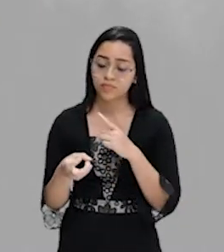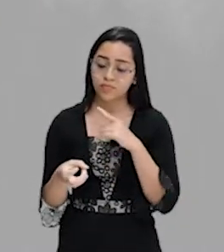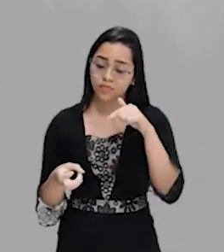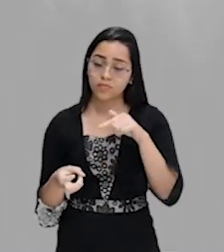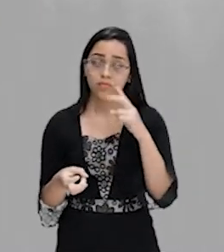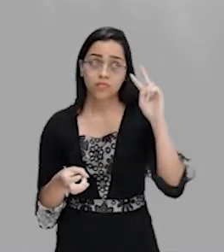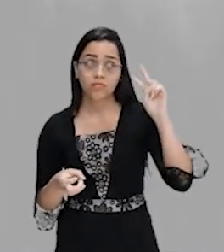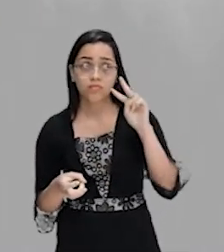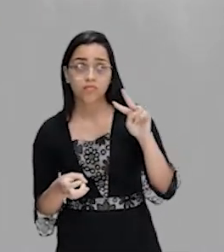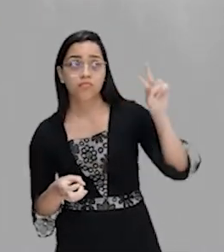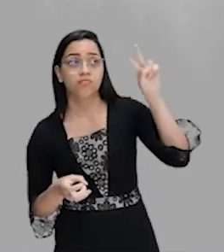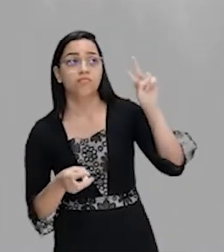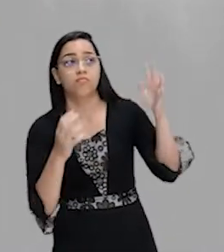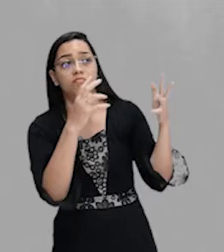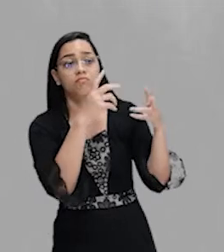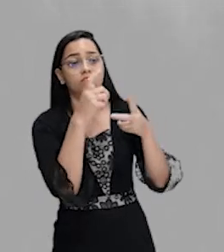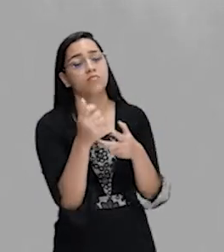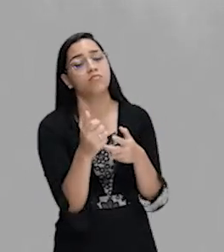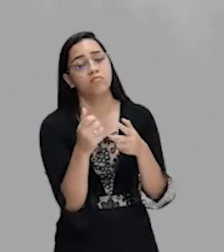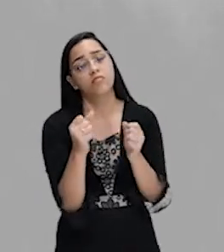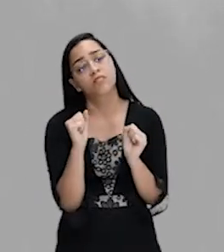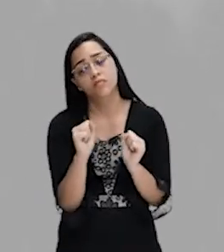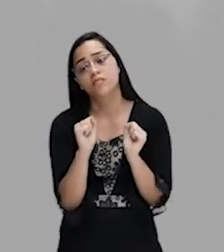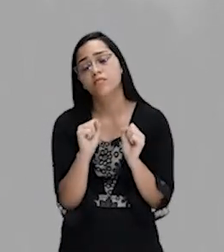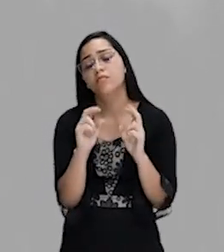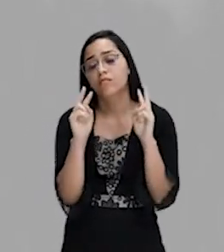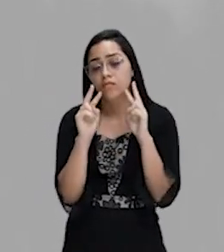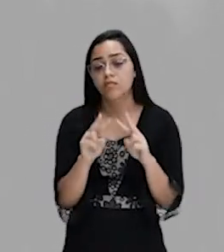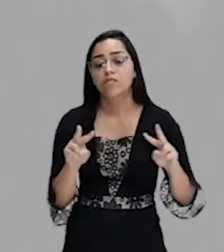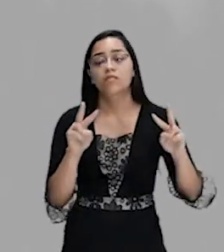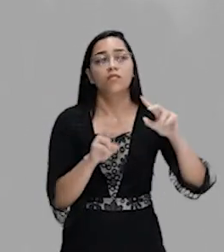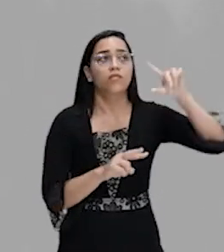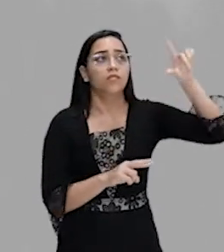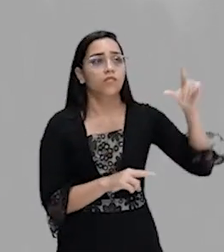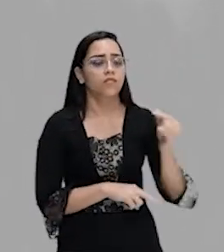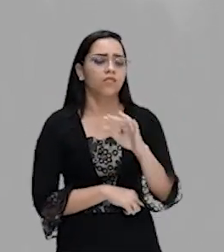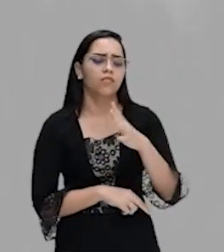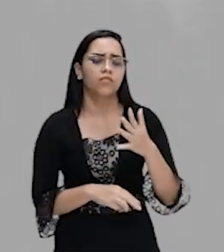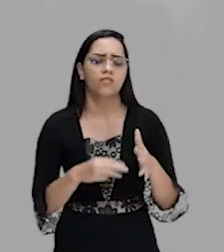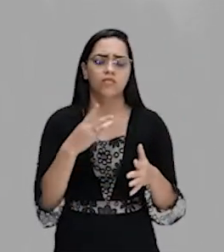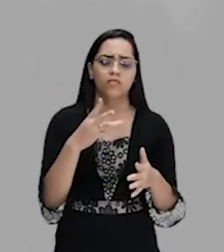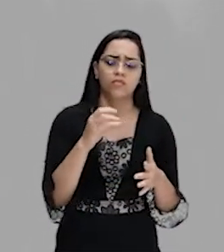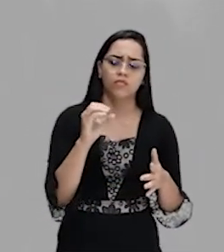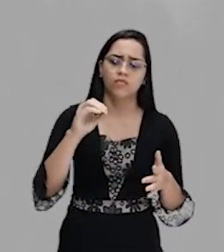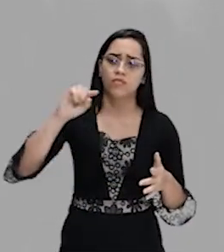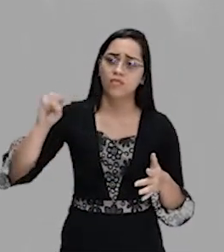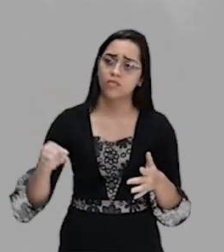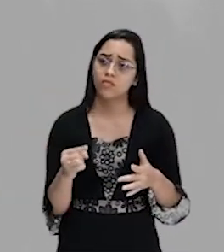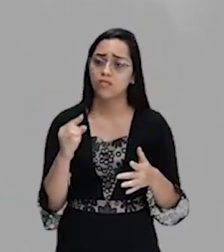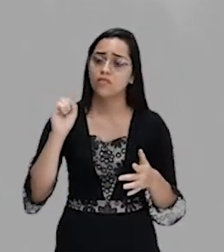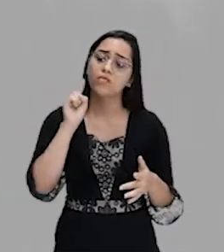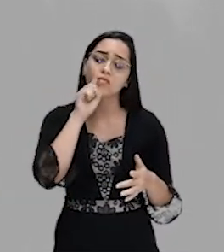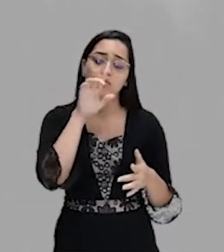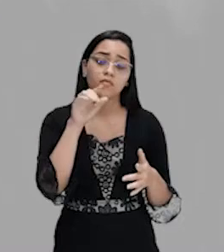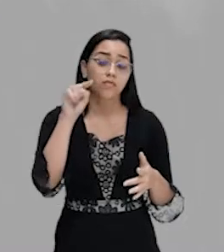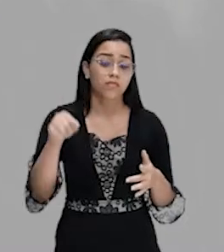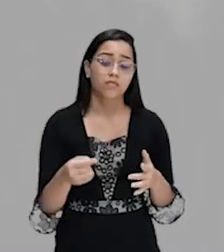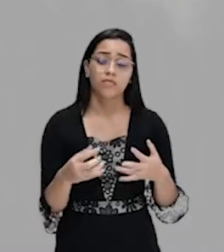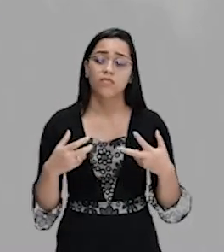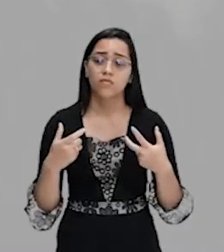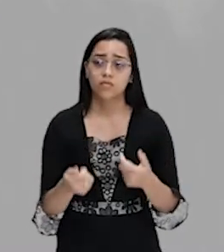daqui da Terra. Então, da parte visível, certo, nós conseguimos ver aí cerca de 300 mil crateras, por isso que forma todo